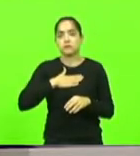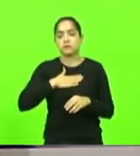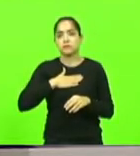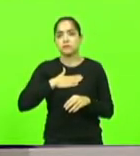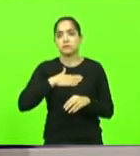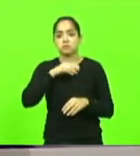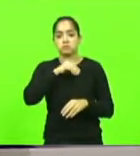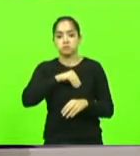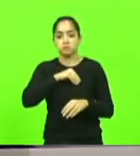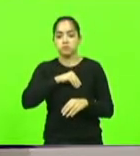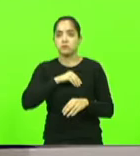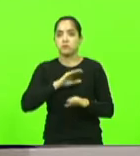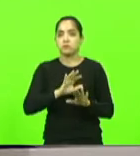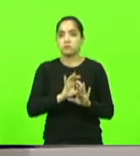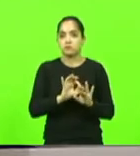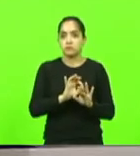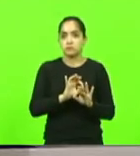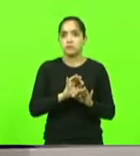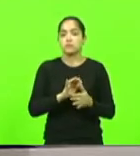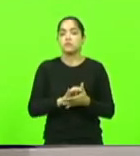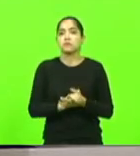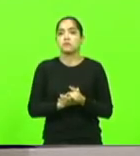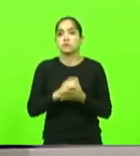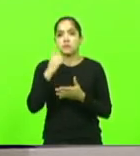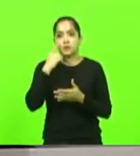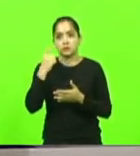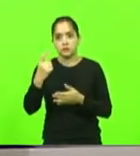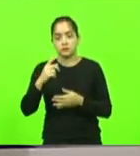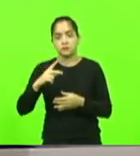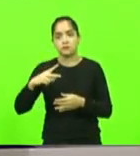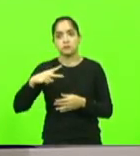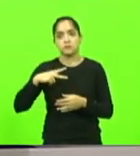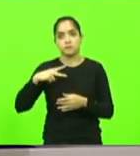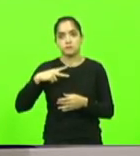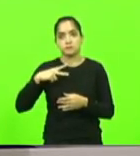remuneração, para tratar de interesse particular.